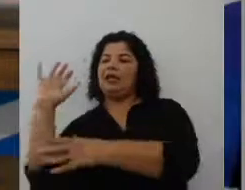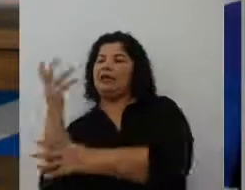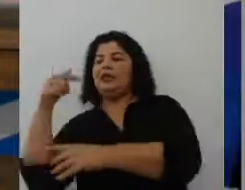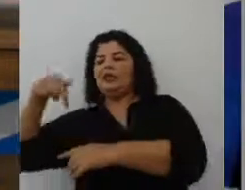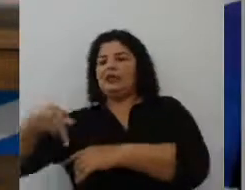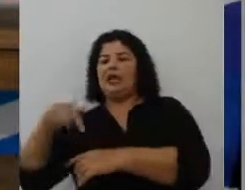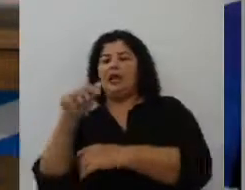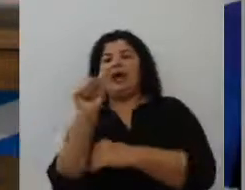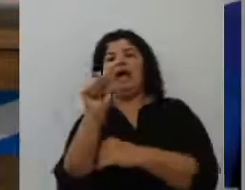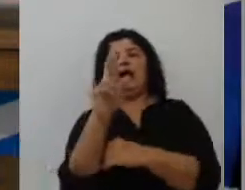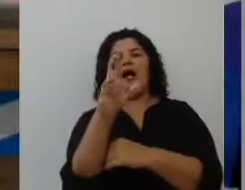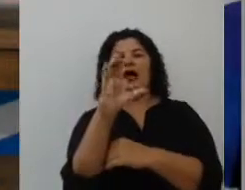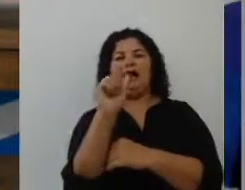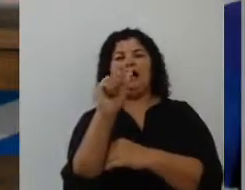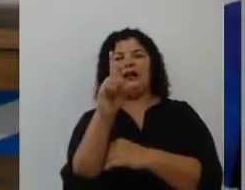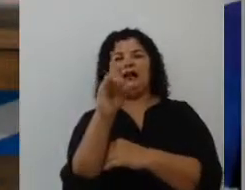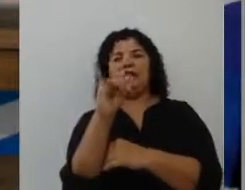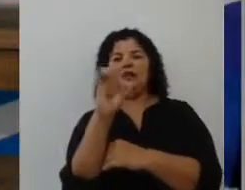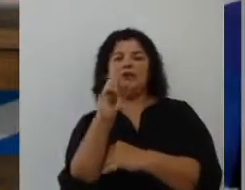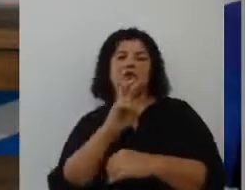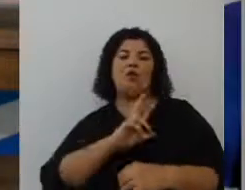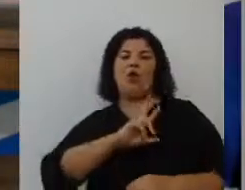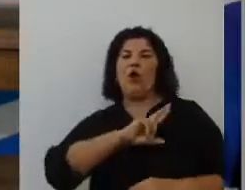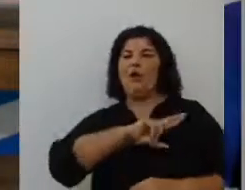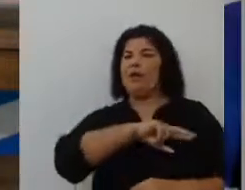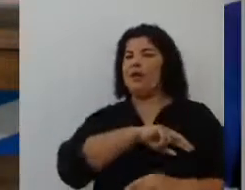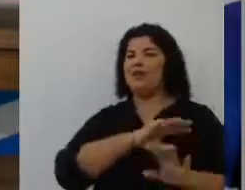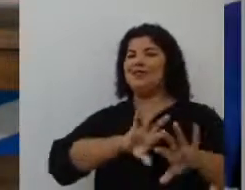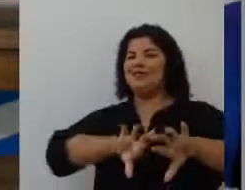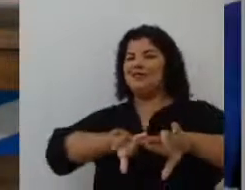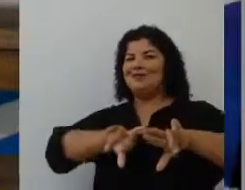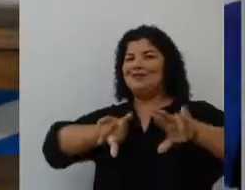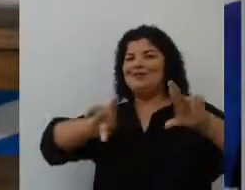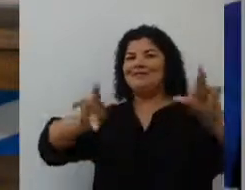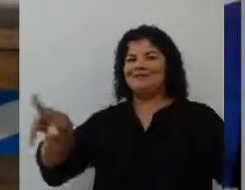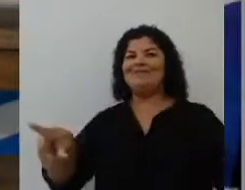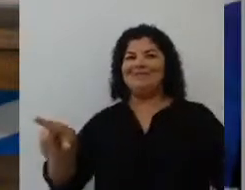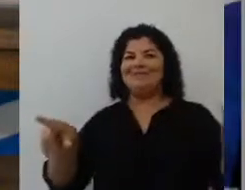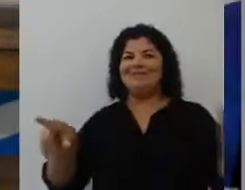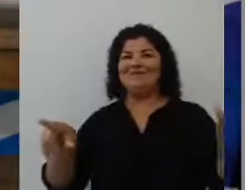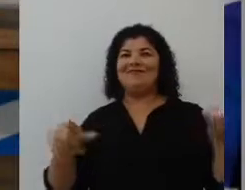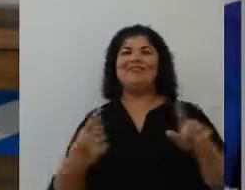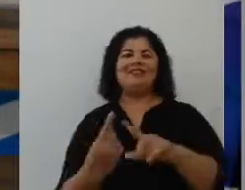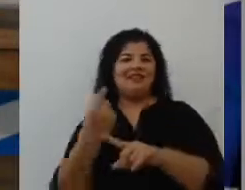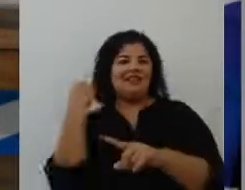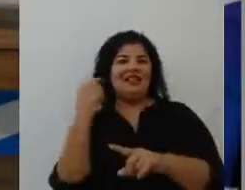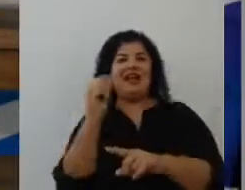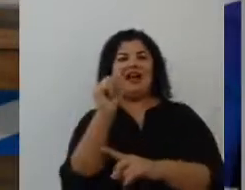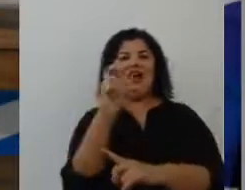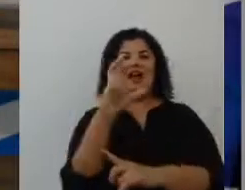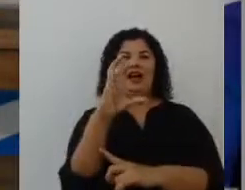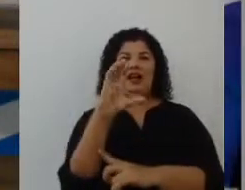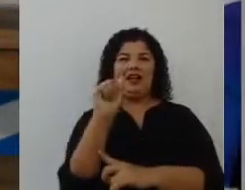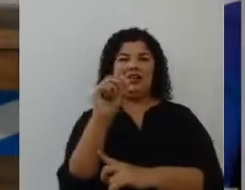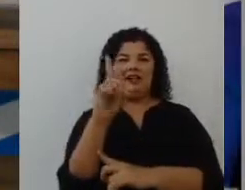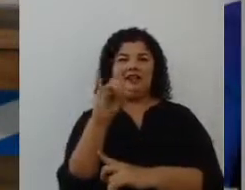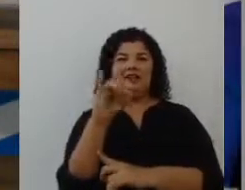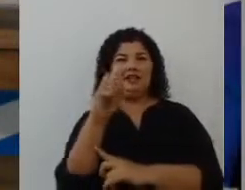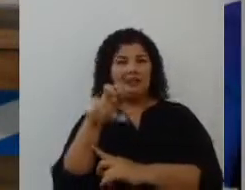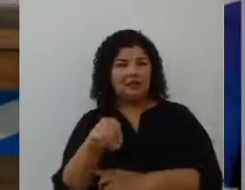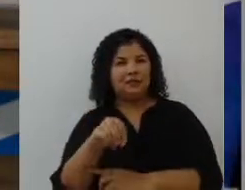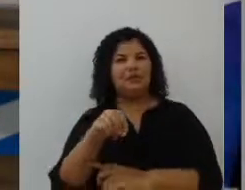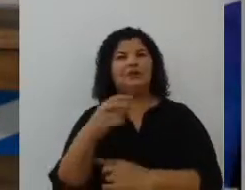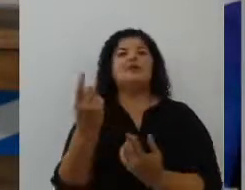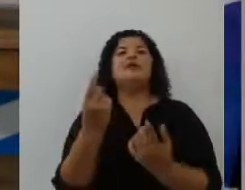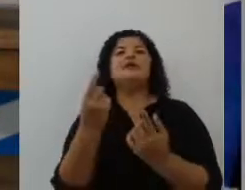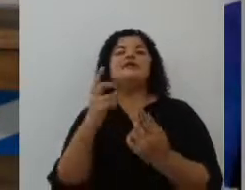natureza no romantismo, elas são bem diferentes. A natureza no arcadismo, no neoclassicismo, que é o movimento artístico que vem